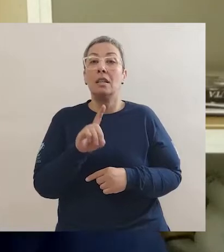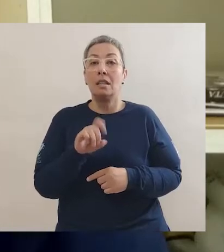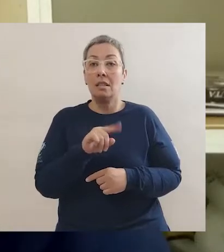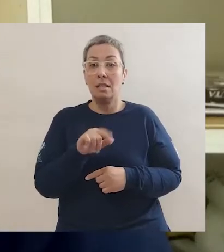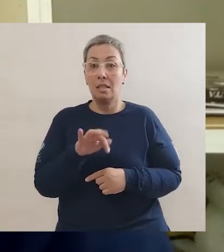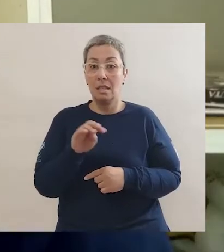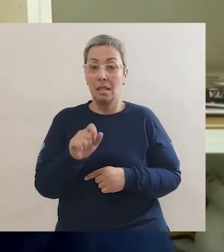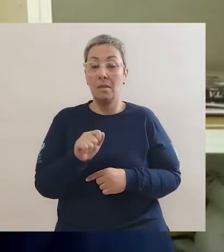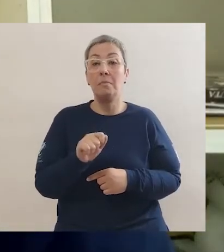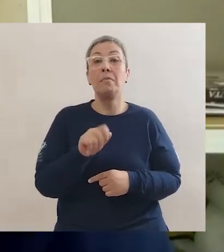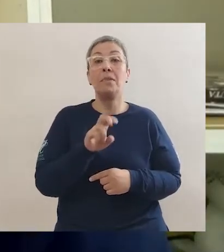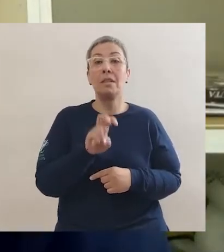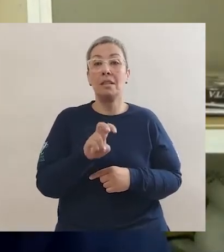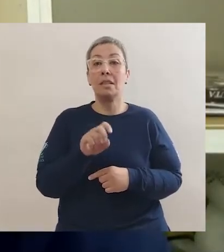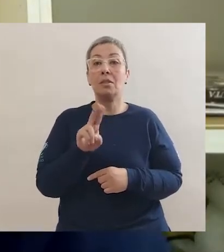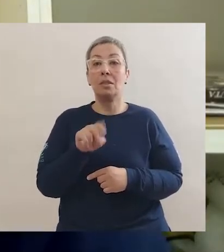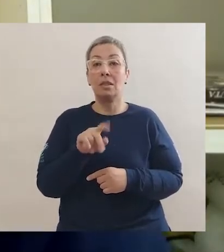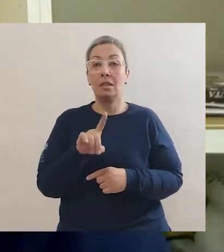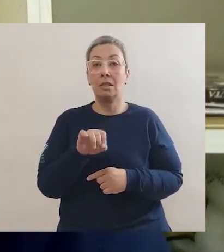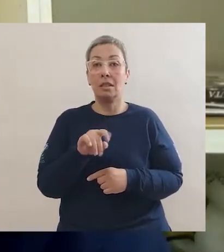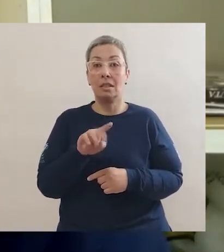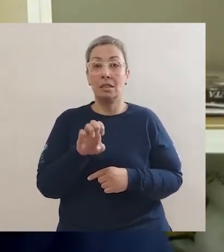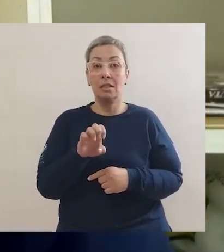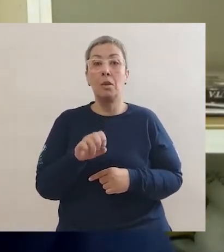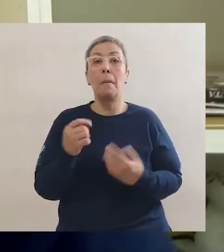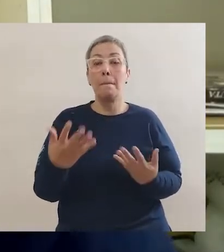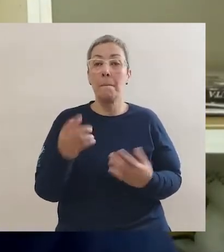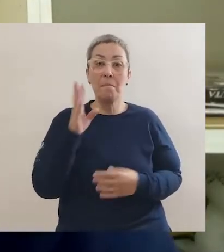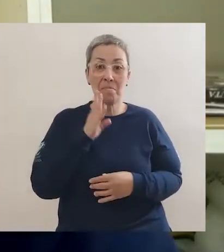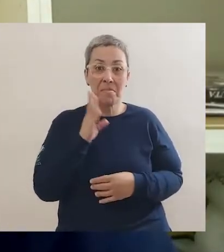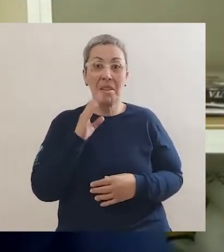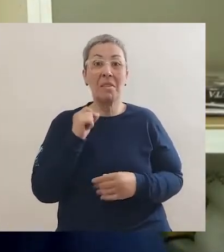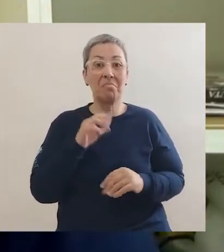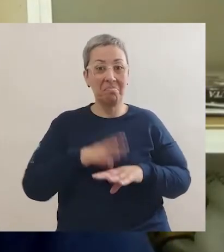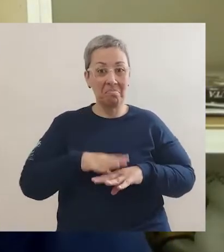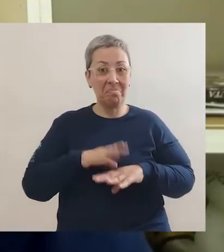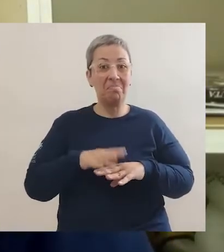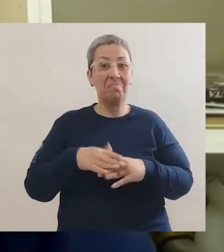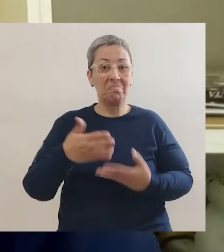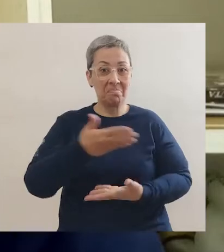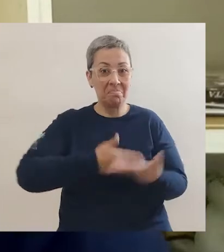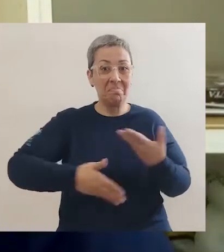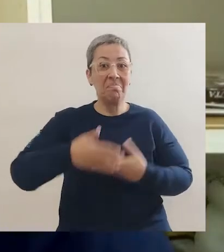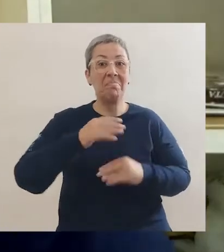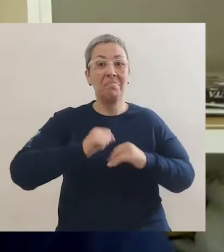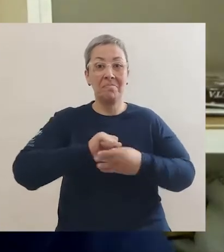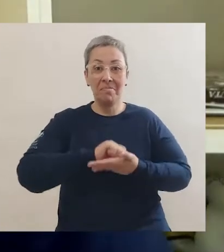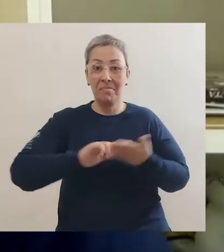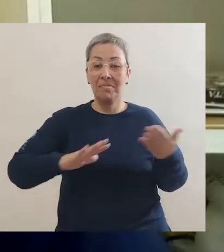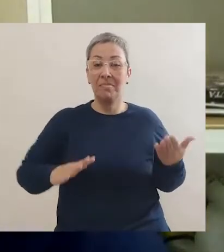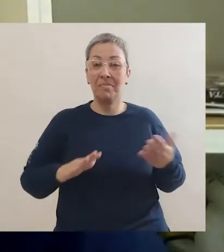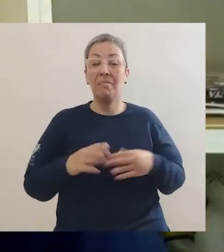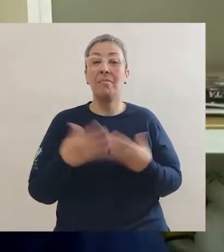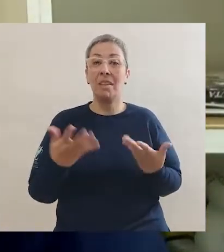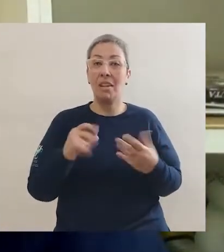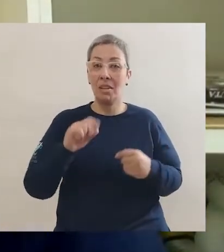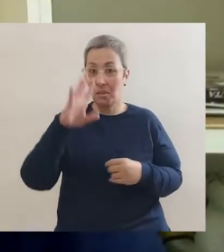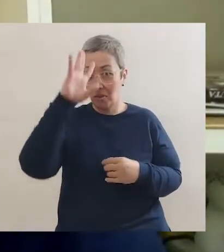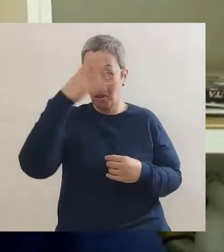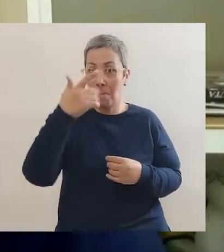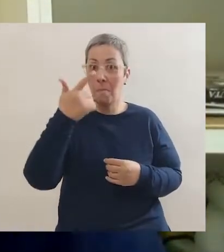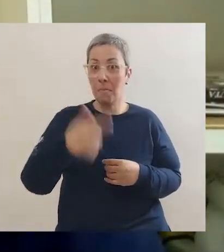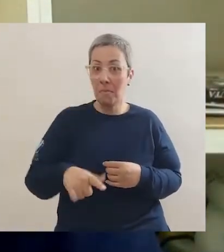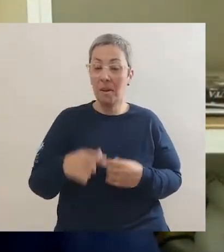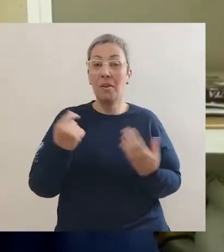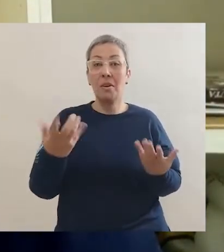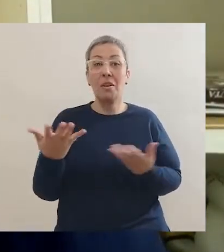problema, precisamos dividir nossas ações em duas partes. Na primeira parte,